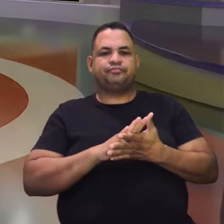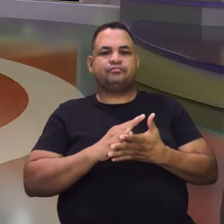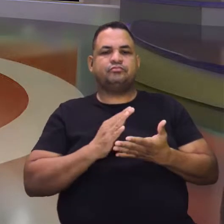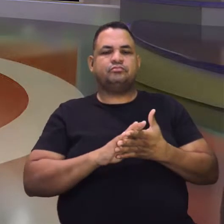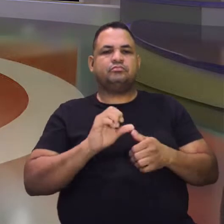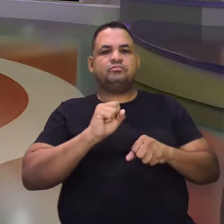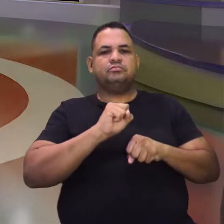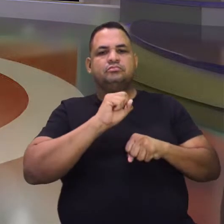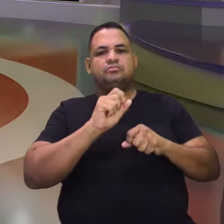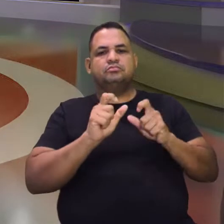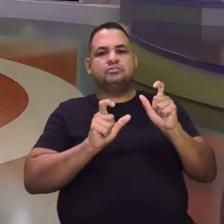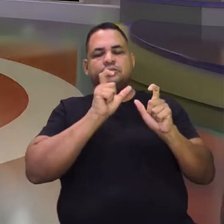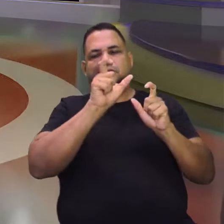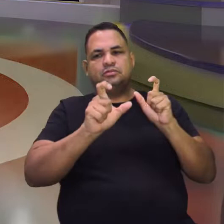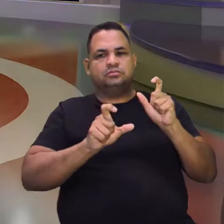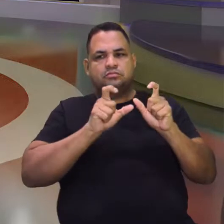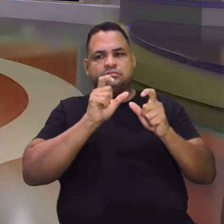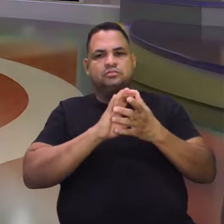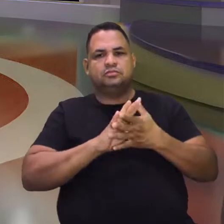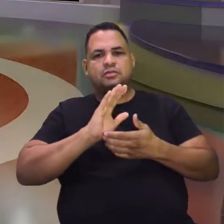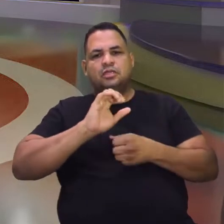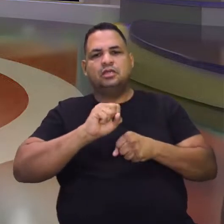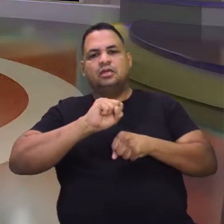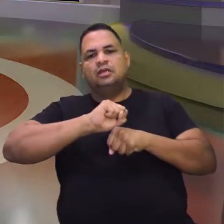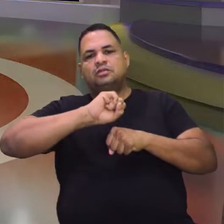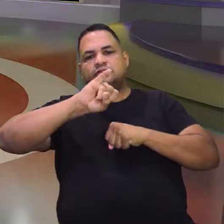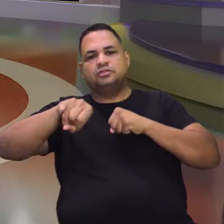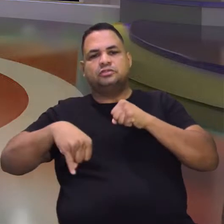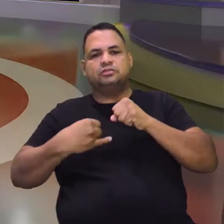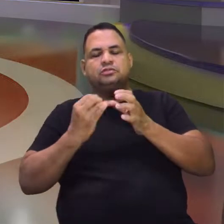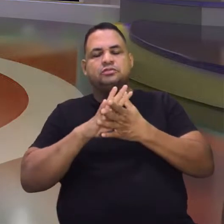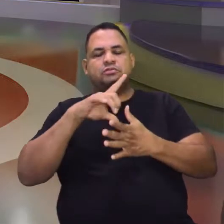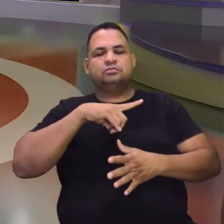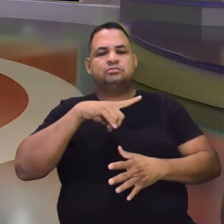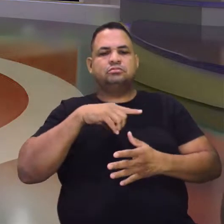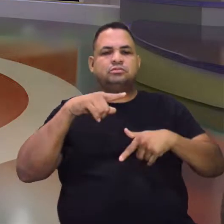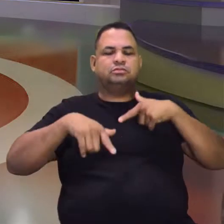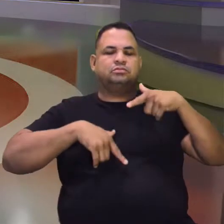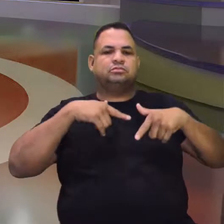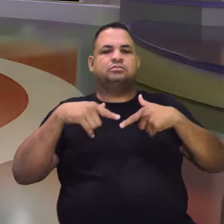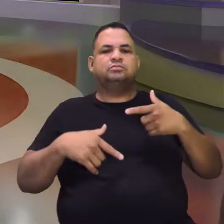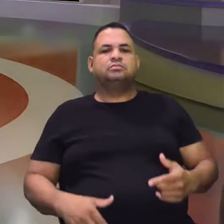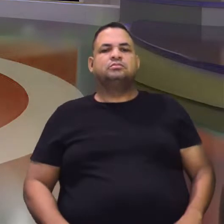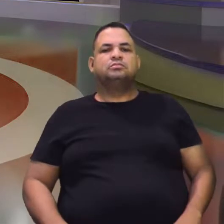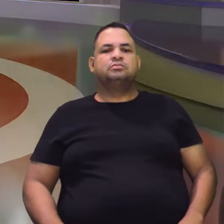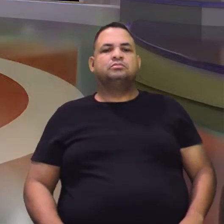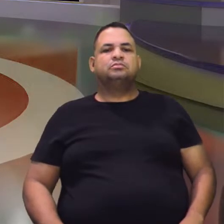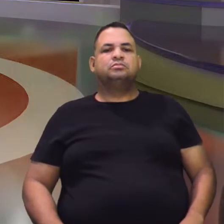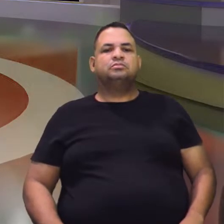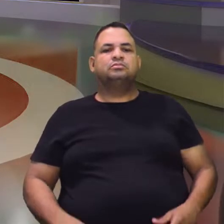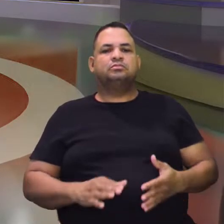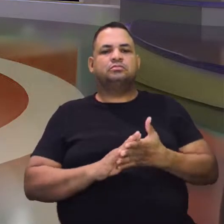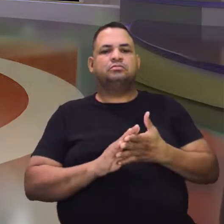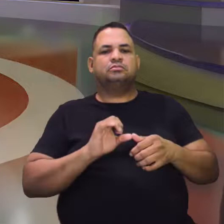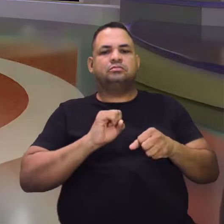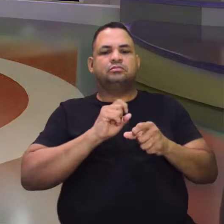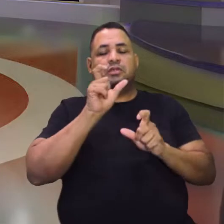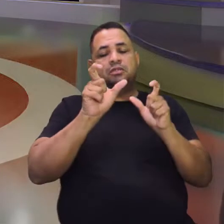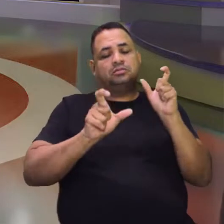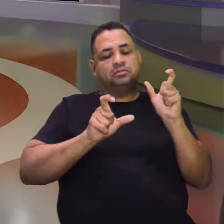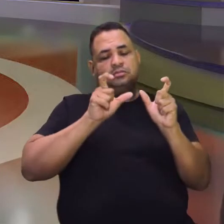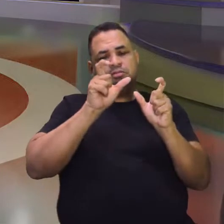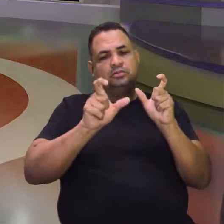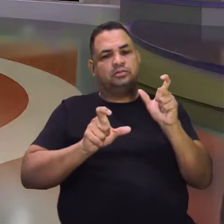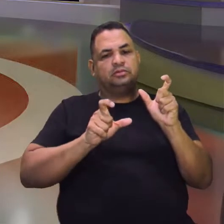como advérbio, outras trabalham com adjetivo. Aqui no caso a gente vai ver duas bem parecidas, que trabalham uma como advérbio e outra